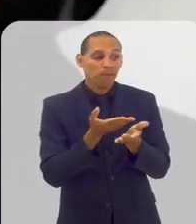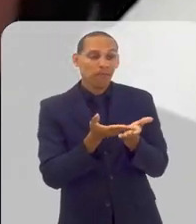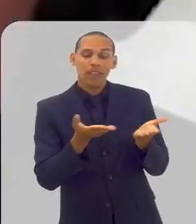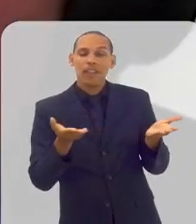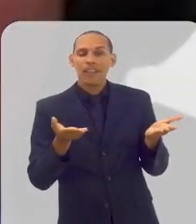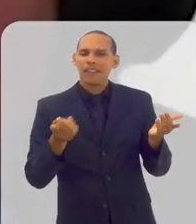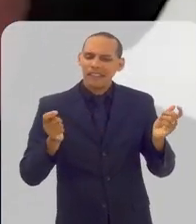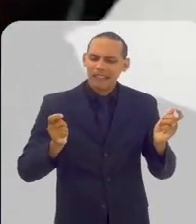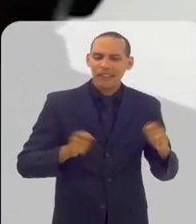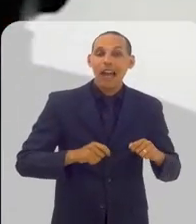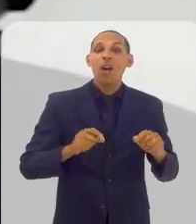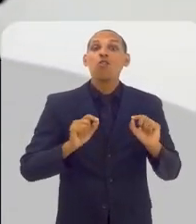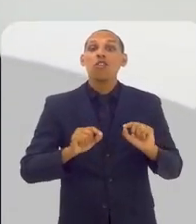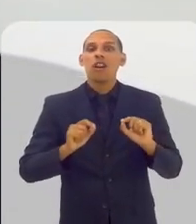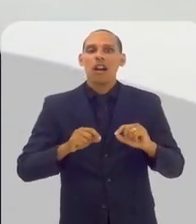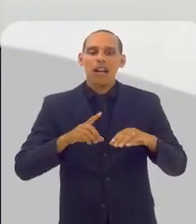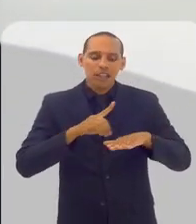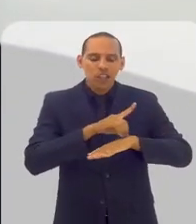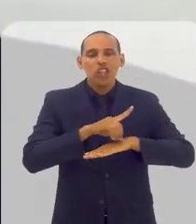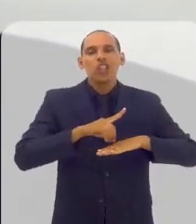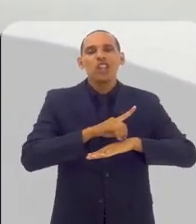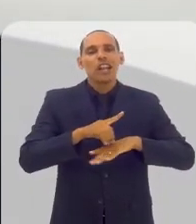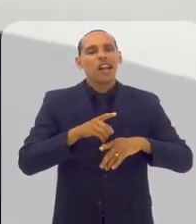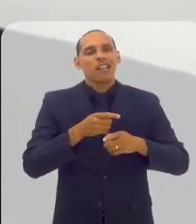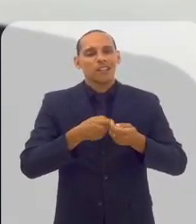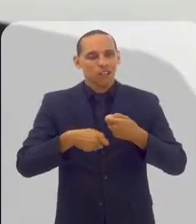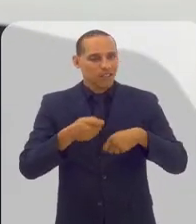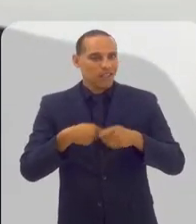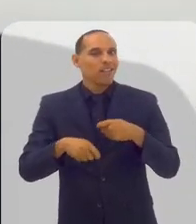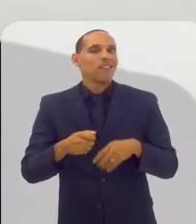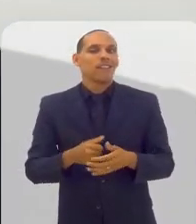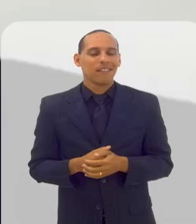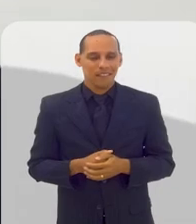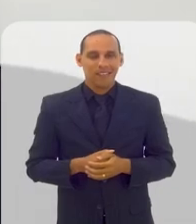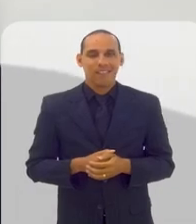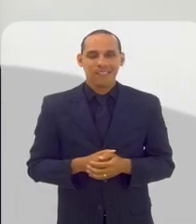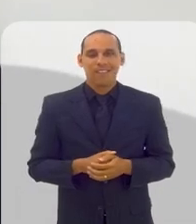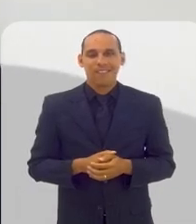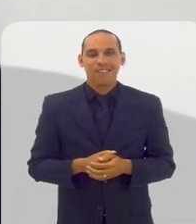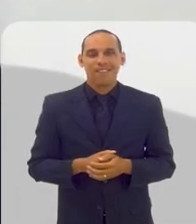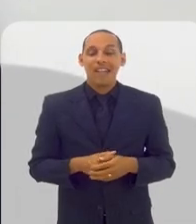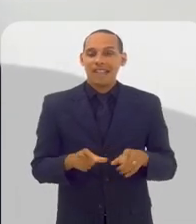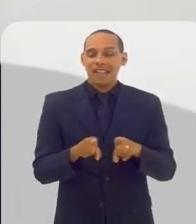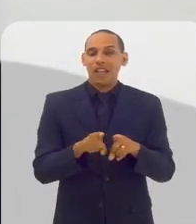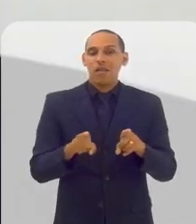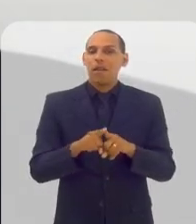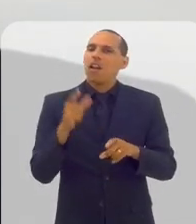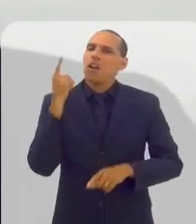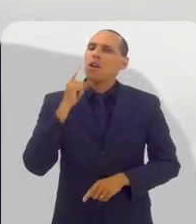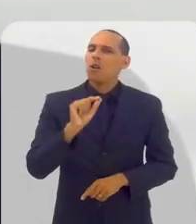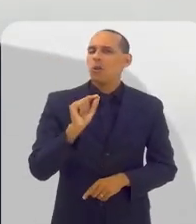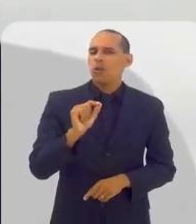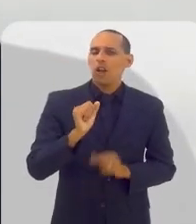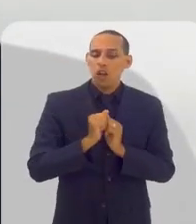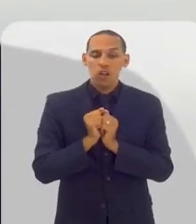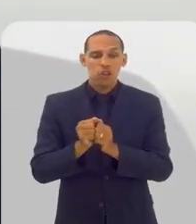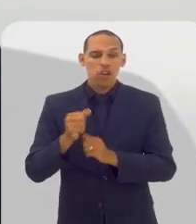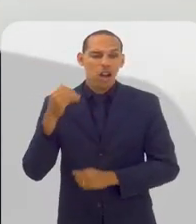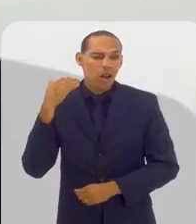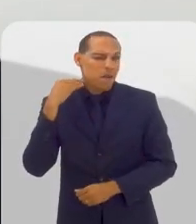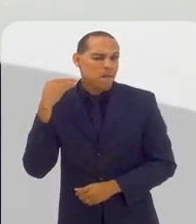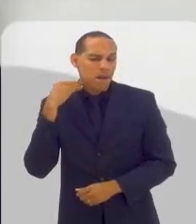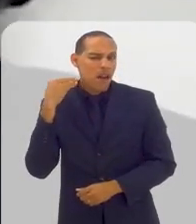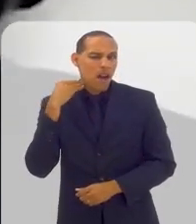SEBRAE ajudou a eles a digitalizar os seus negócios o SEBRAE ajudou a eles